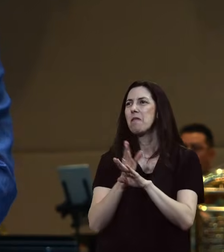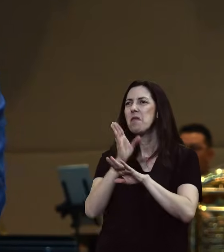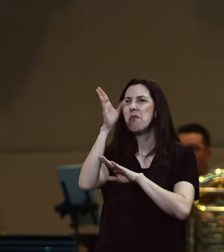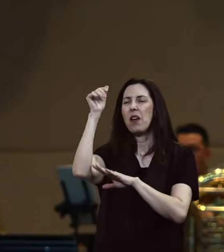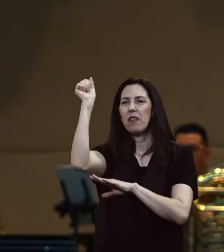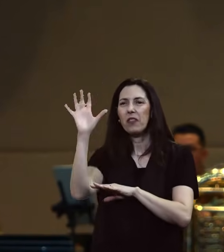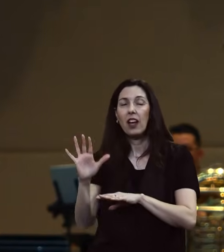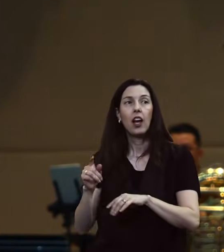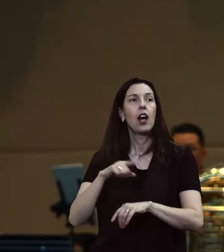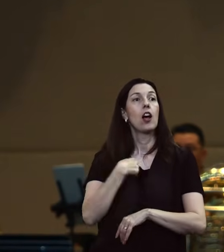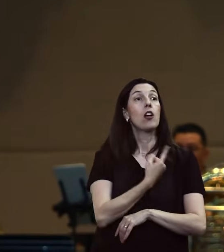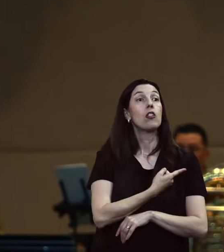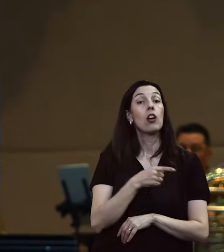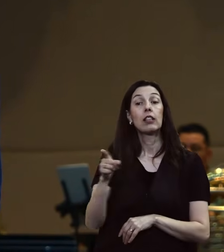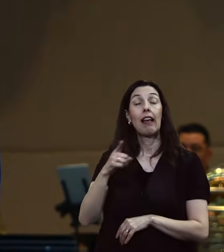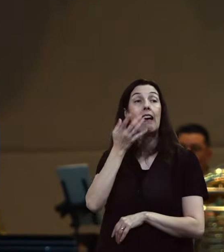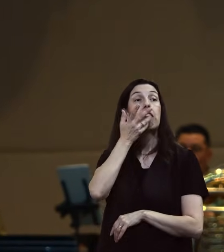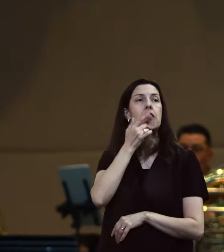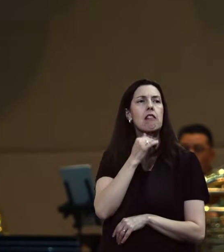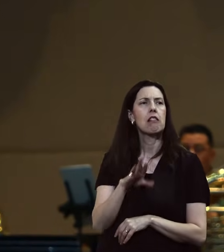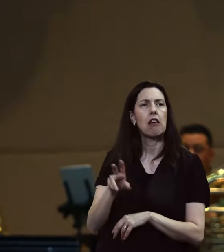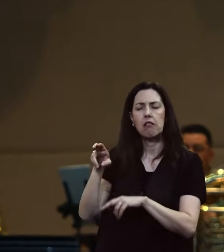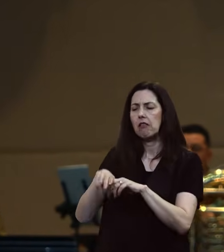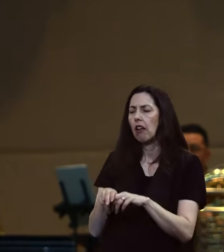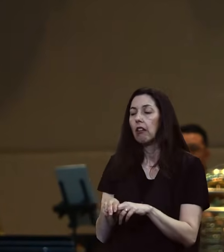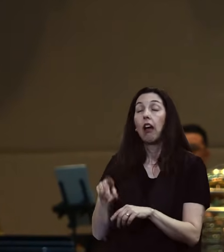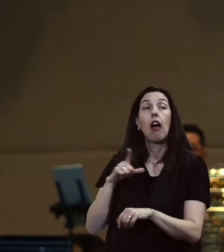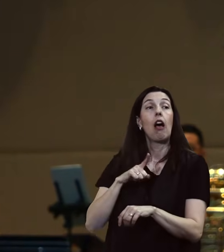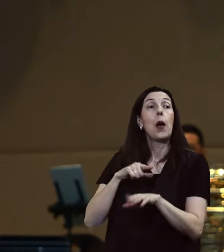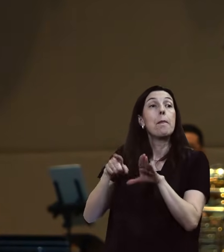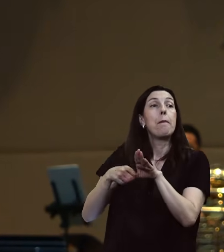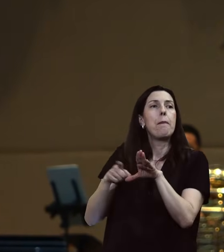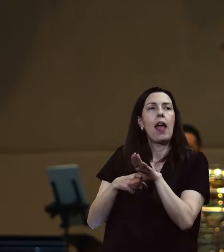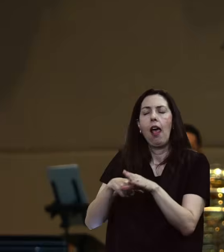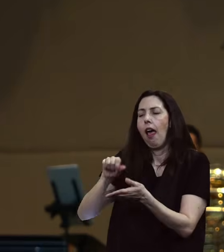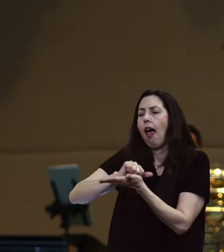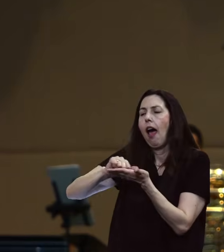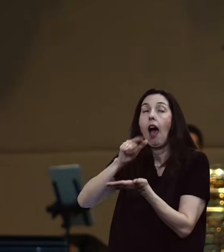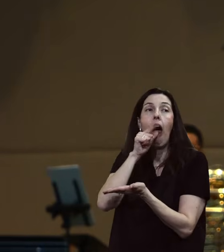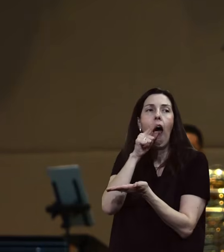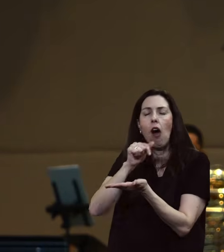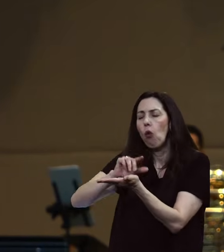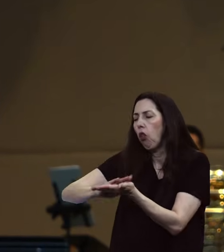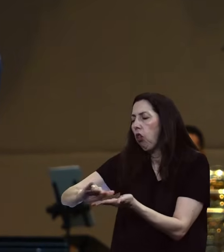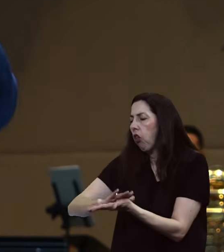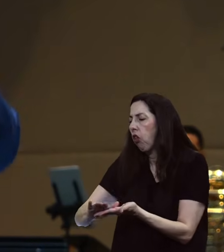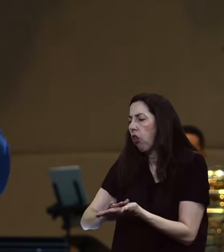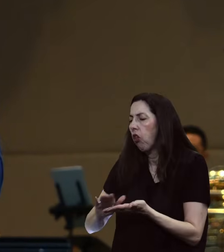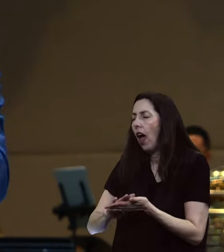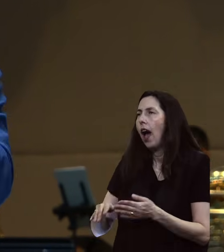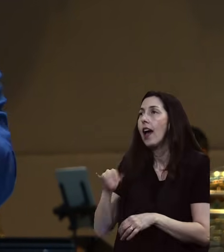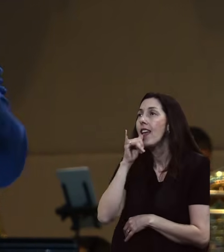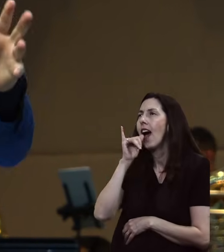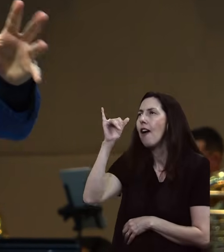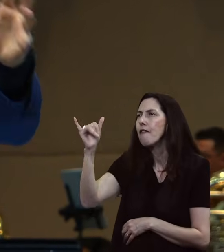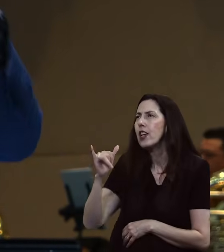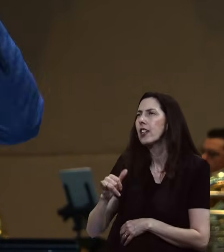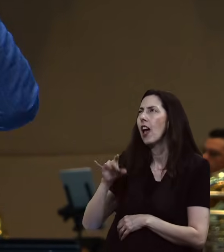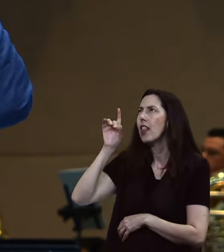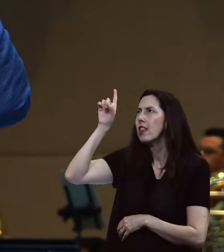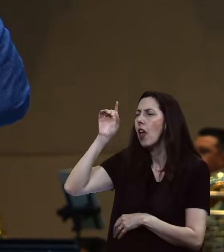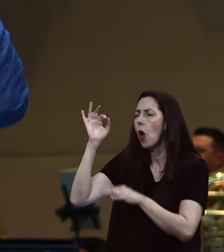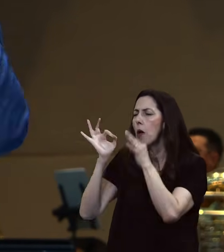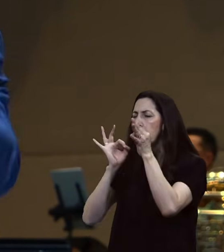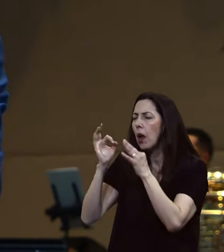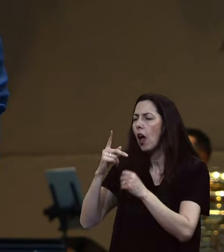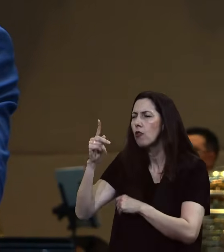gente lava os pés da criança e declara os sonhos de Deus para a vida dela. E é tão lindo. Sabe o que hoje eu vim